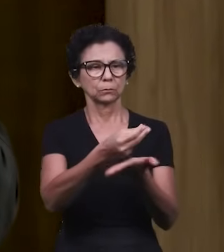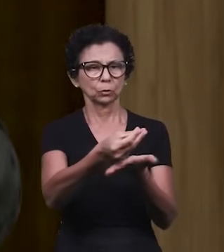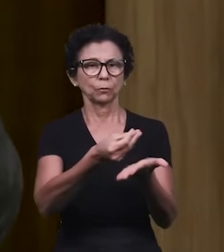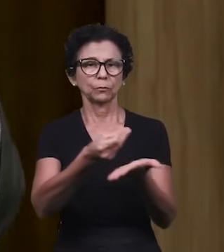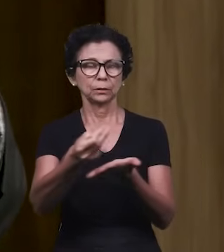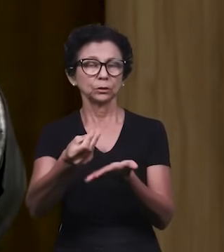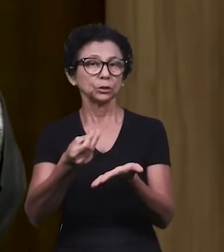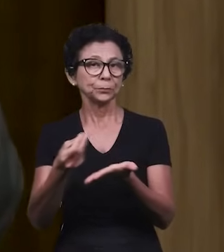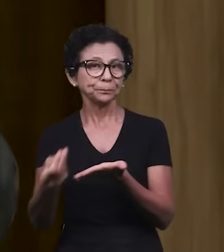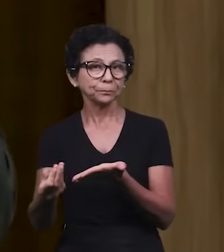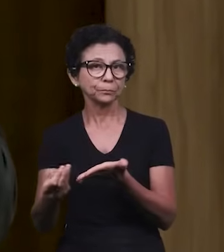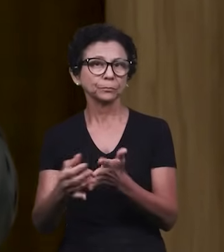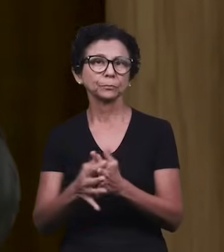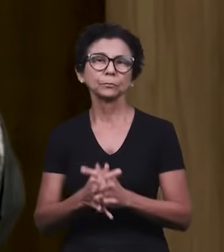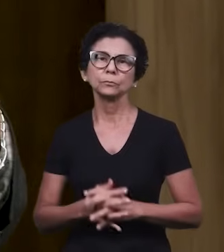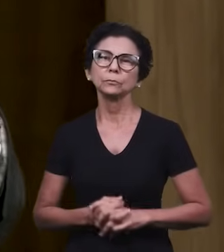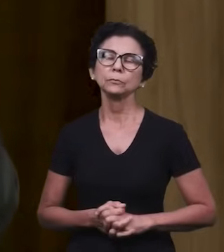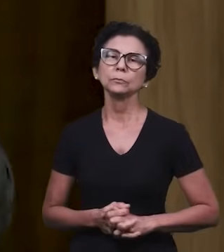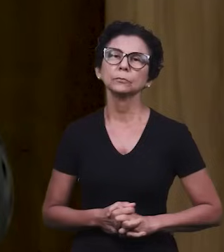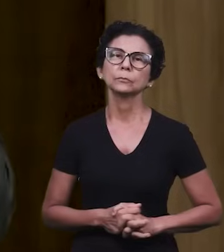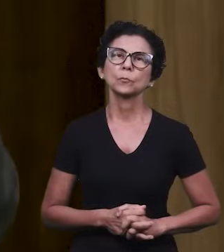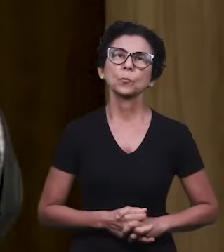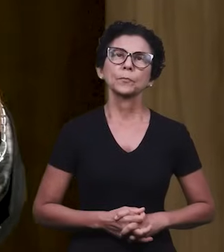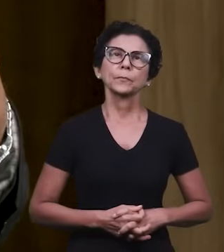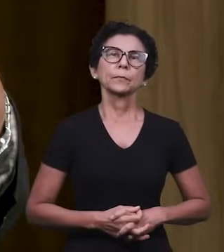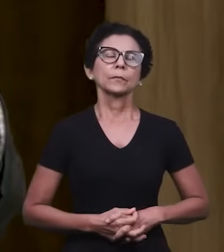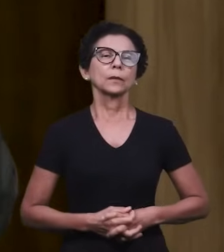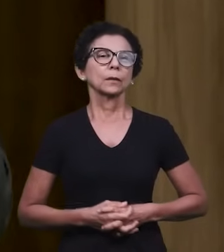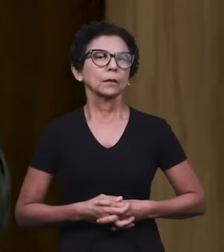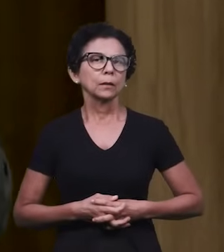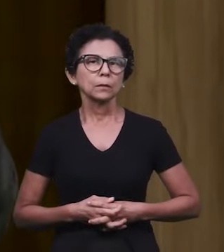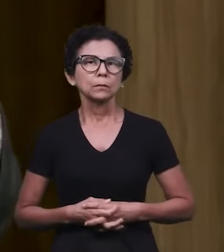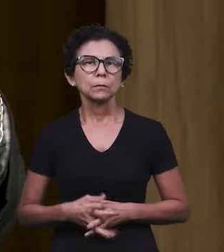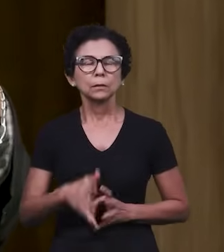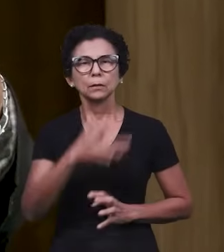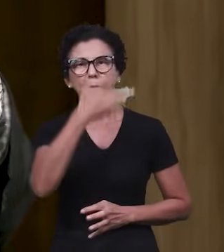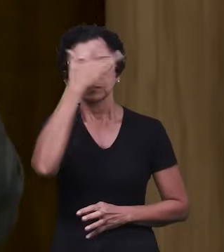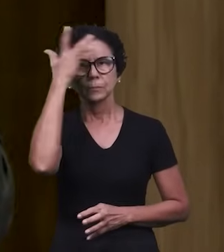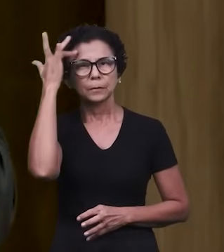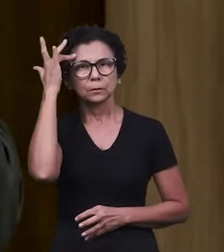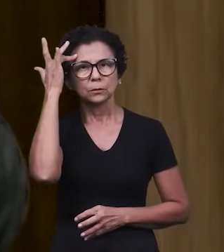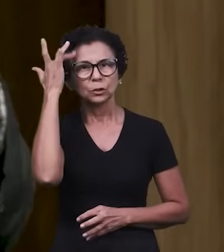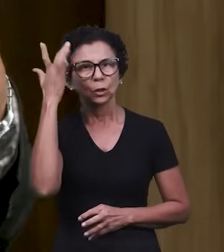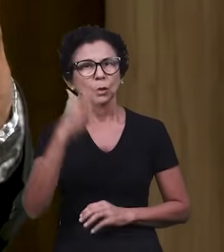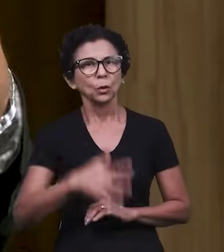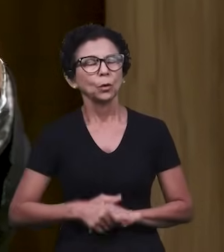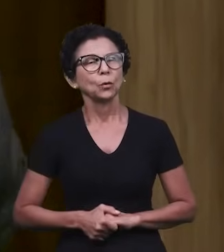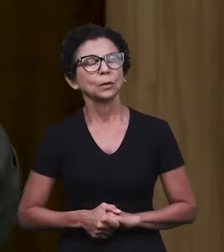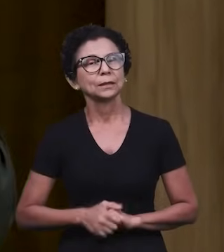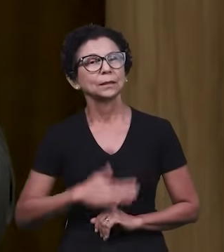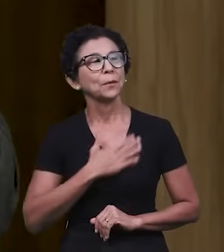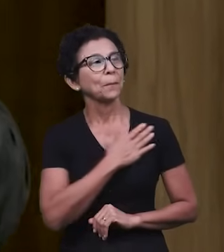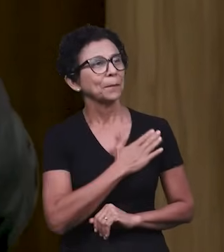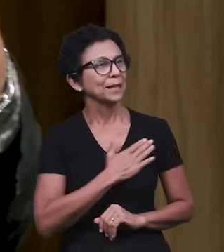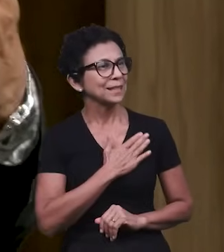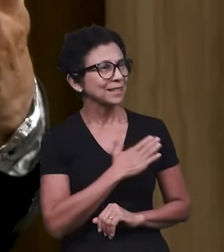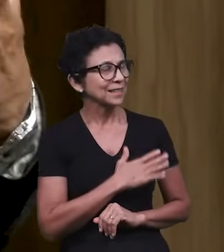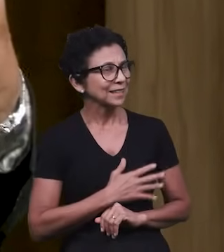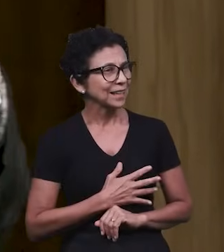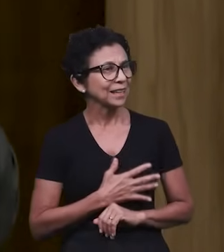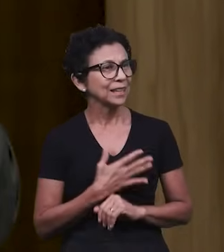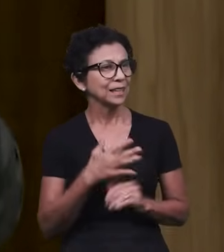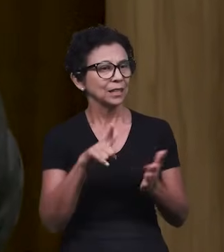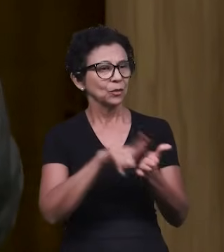pessoas pelas quais nós temos abordado, levando os convites, têm se sentido lisonjeadas e